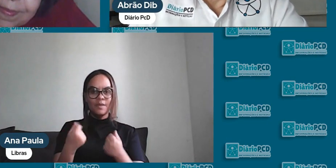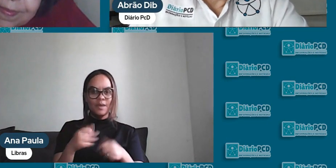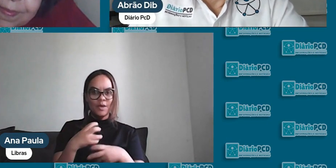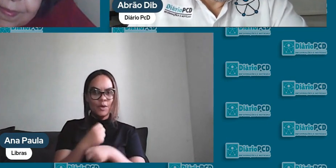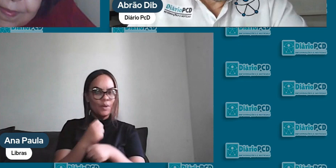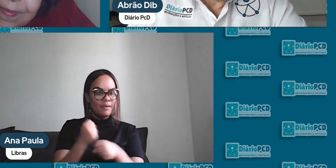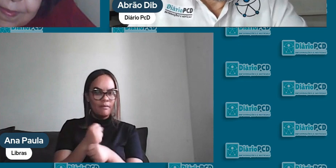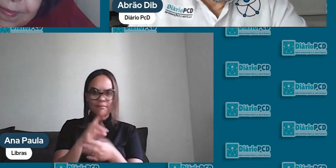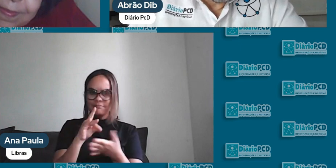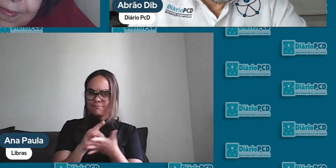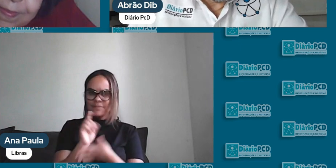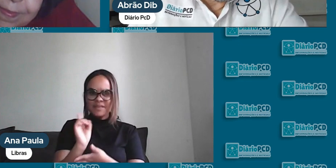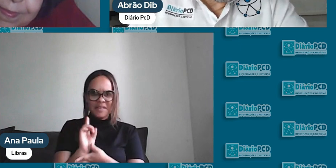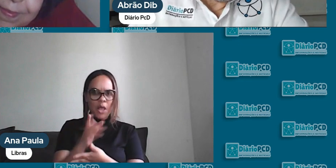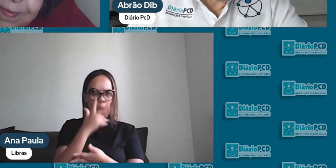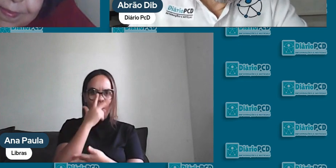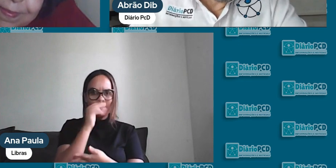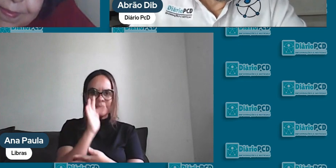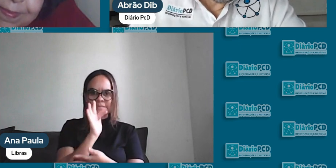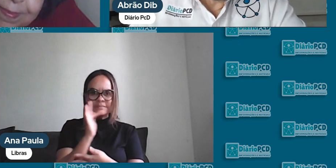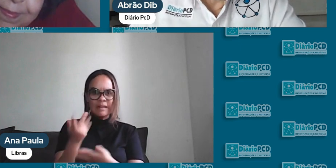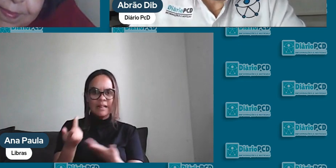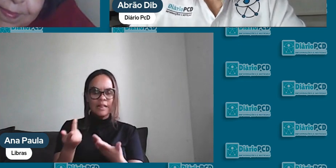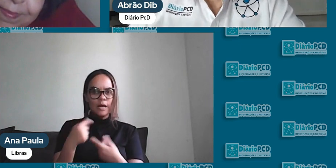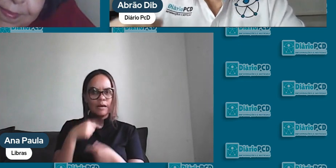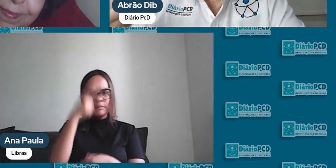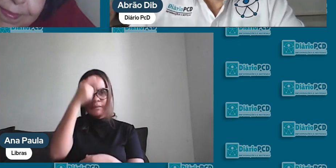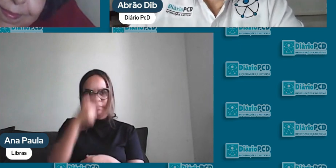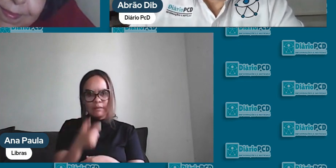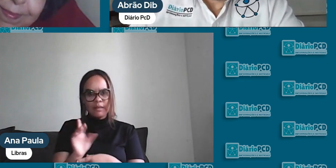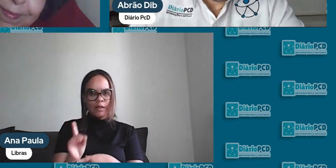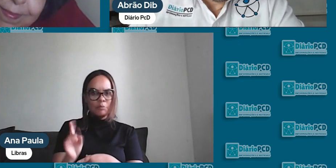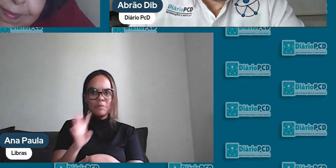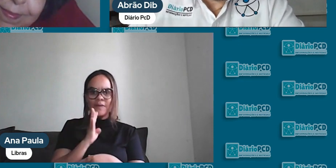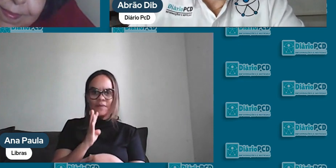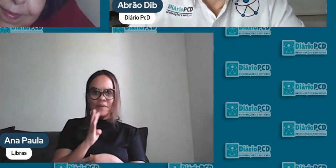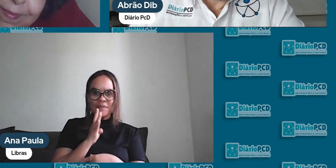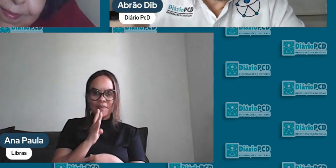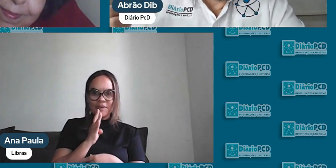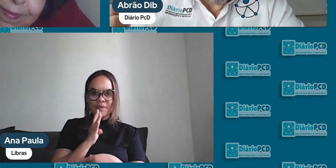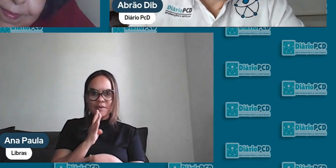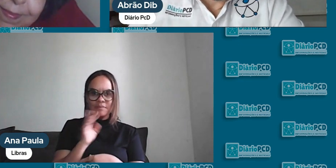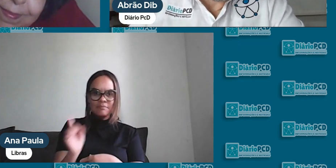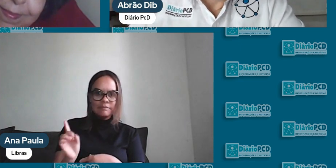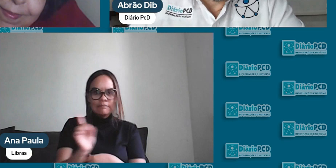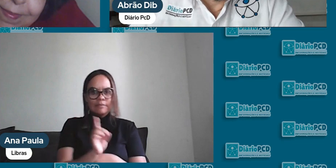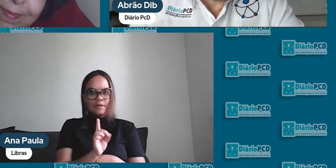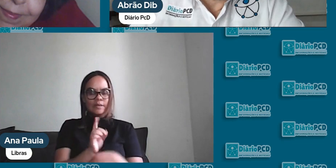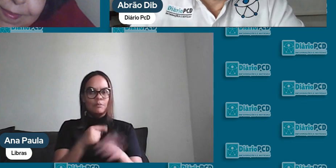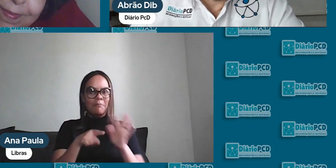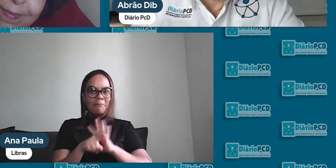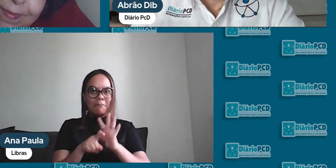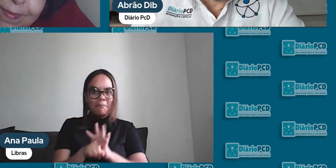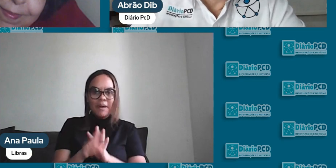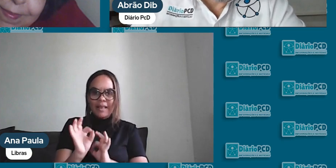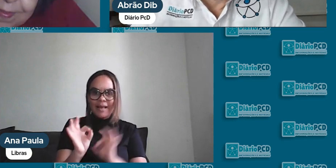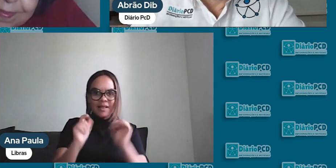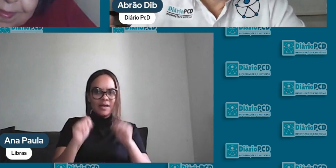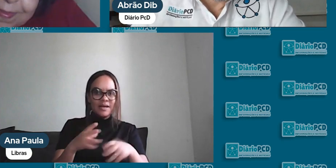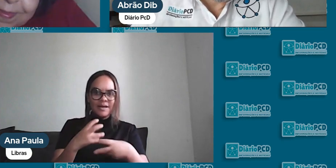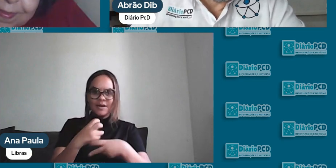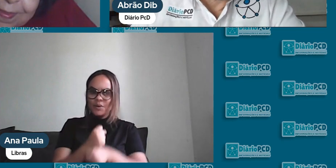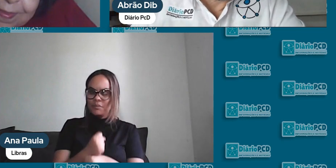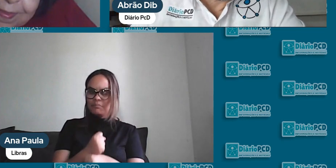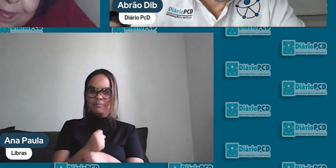são verdadeiros, porque nem eu e nem ninguém que eu conheço passou por essa pesquisa. Esses números não